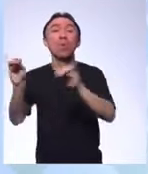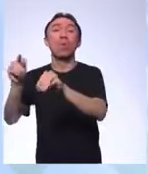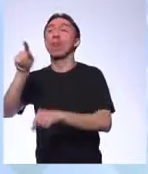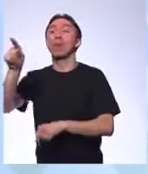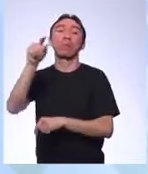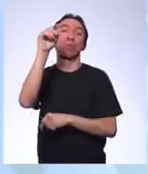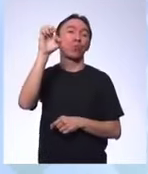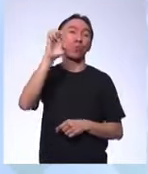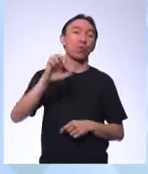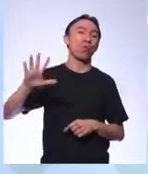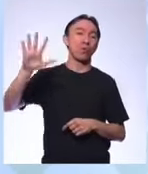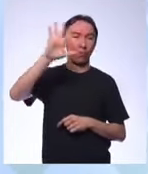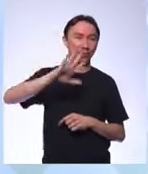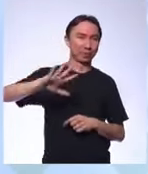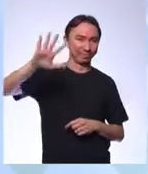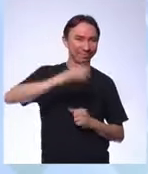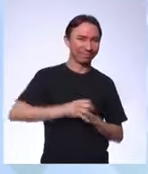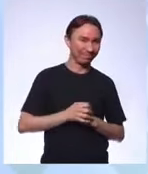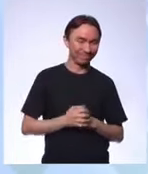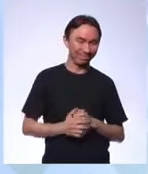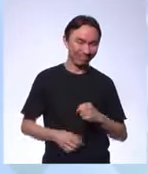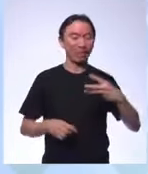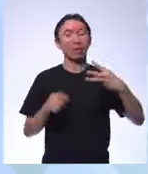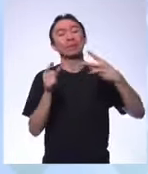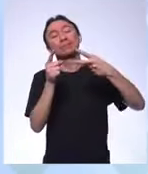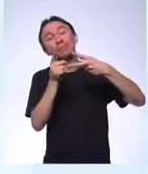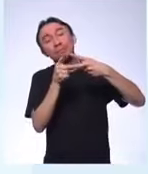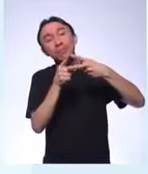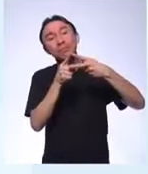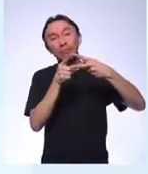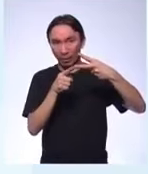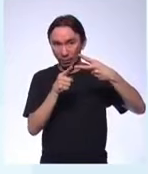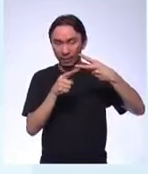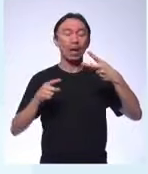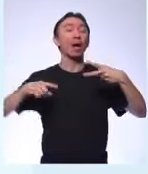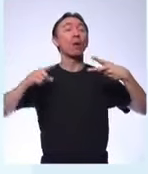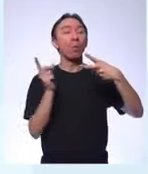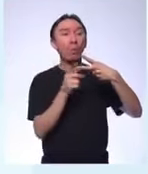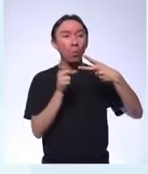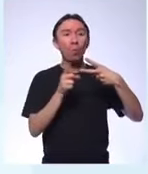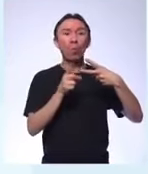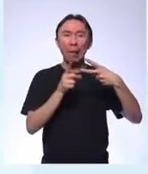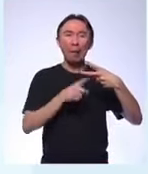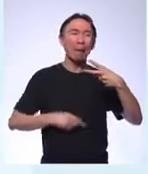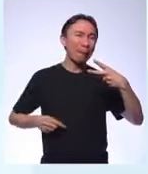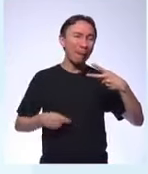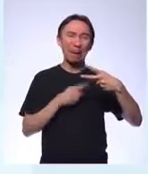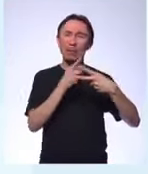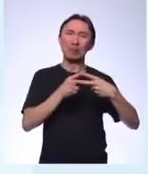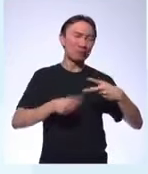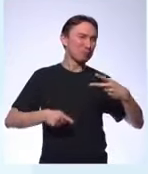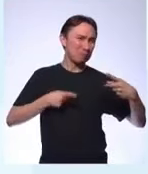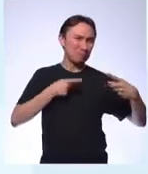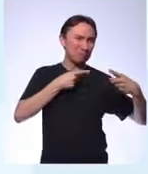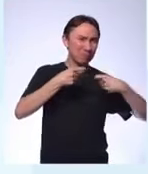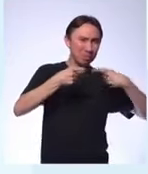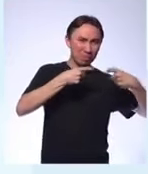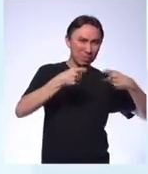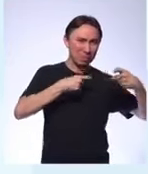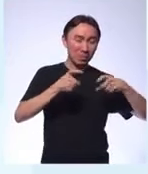outro braço, como a gente estava vendo ali na nossa tela, é a guerrilha rural, né? A guerrilha rural já tinha uma pretensão maior, que era